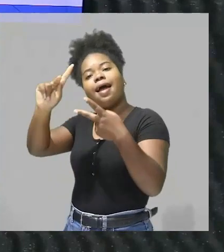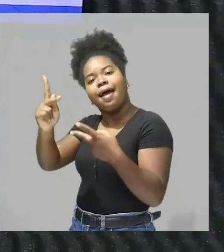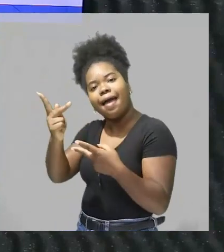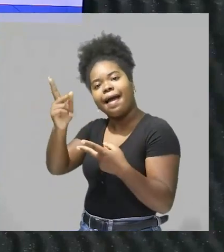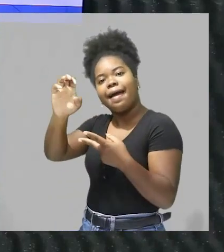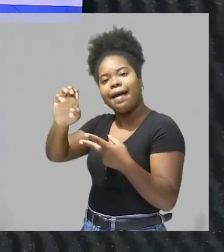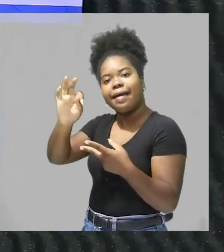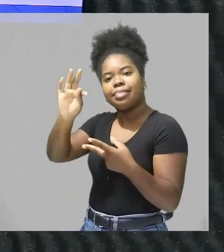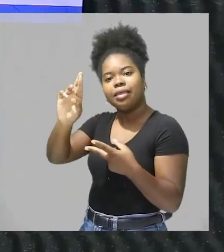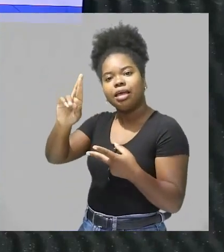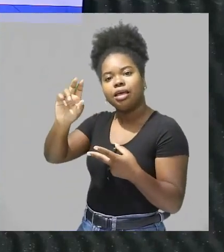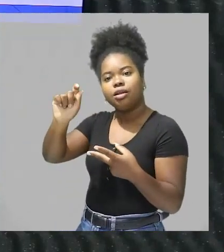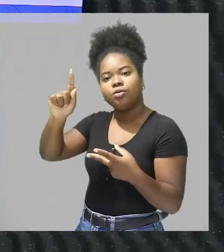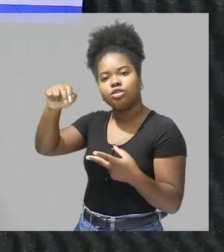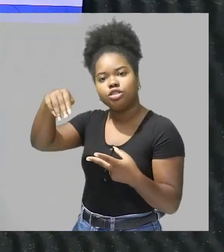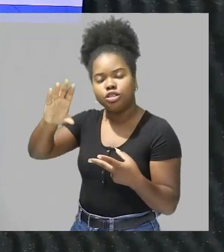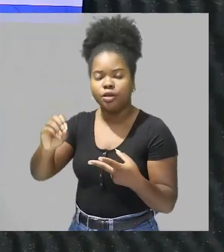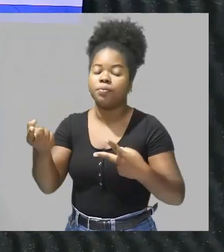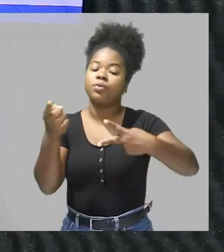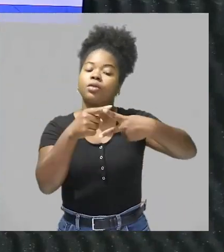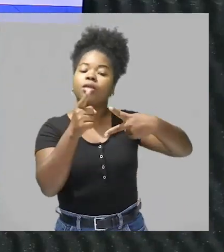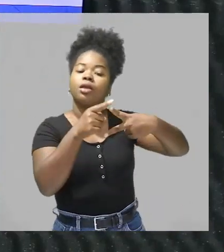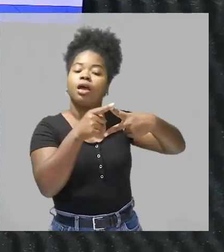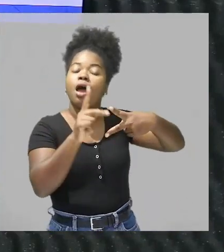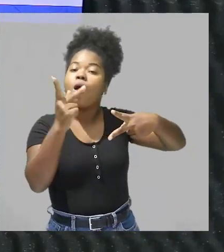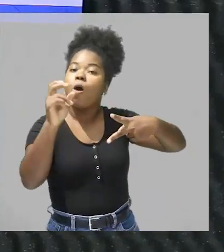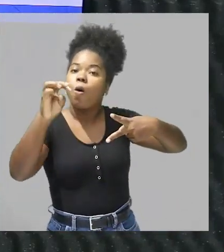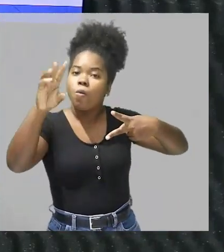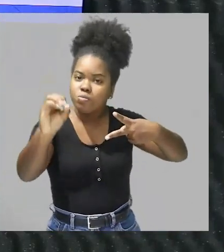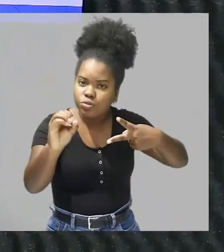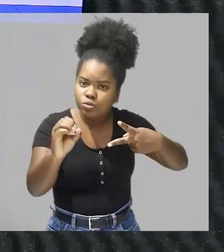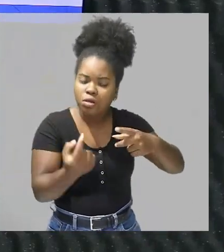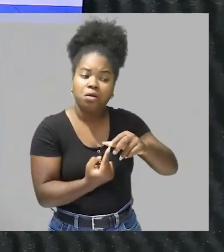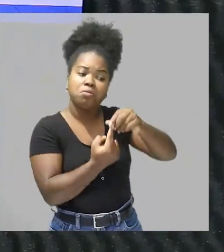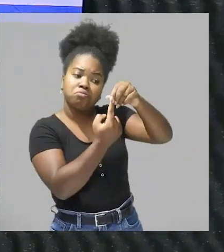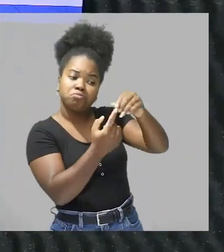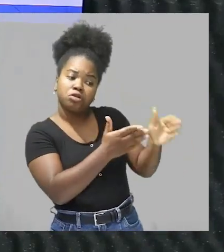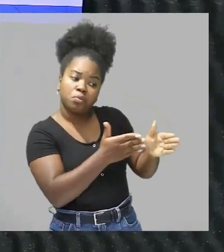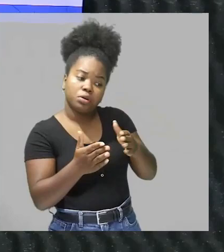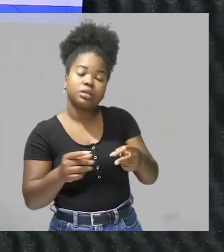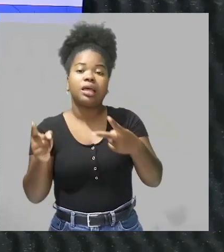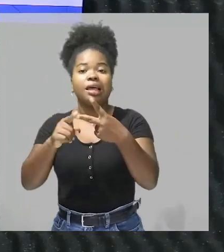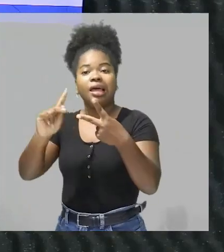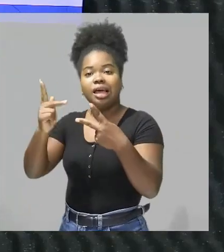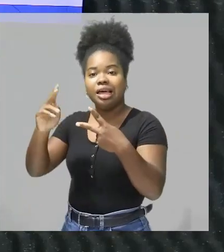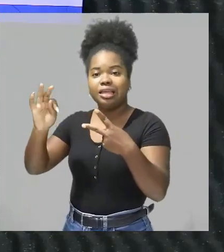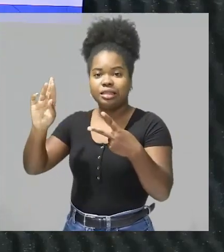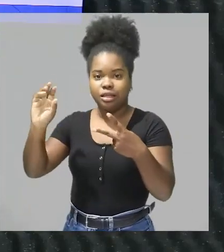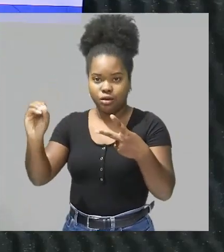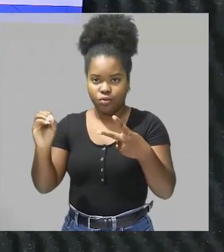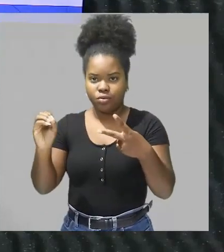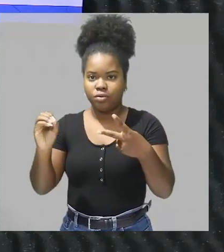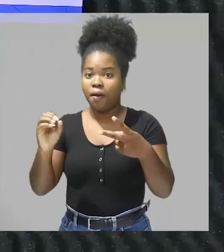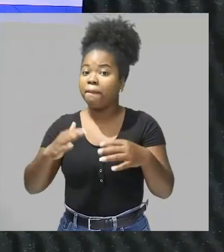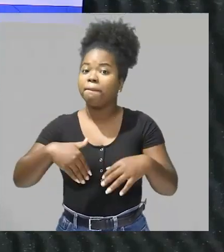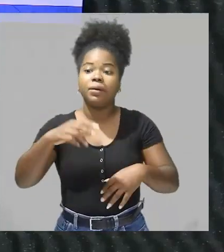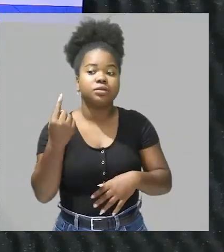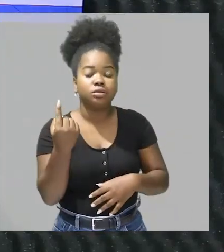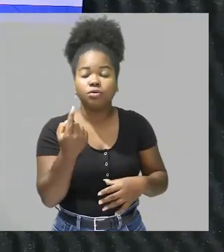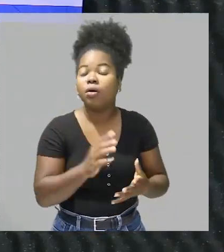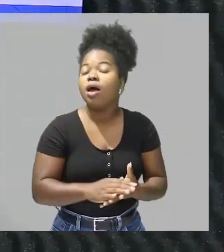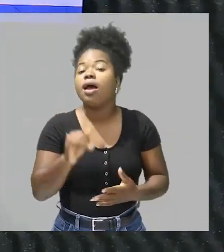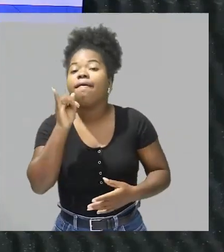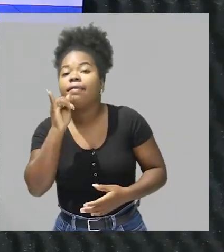é a diferença deles homogêneo é uma única fase heterogêneo mais de uma fase substância